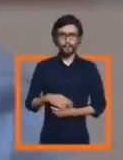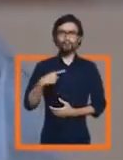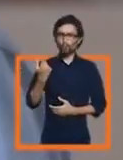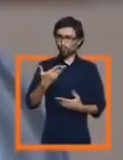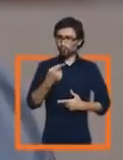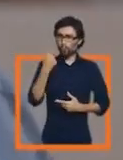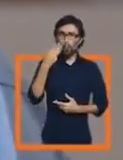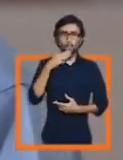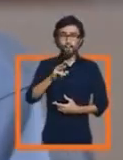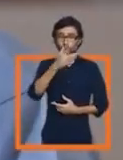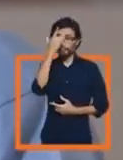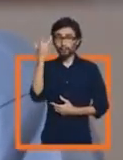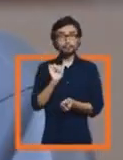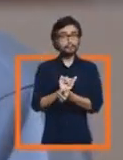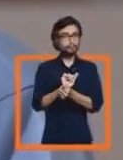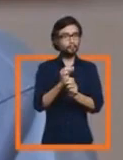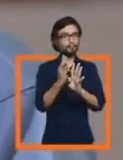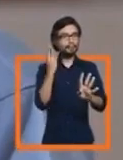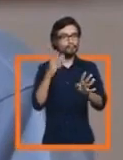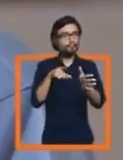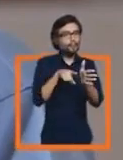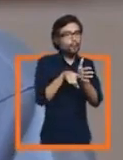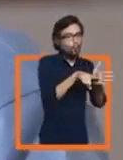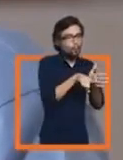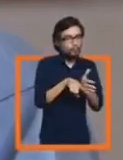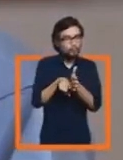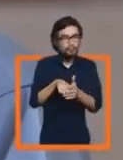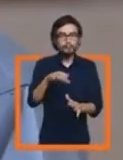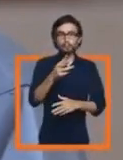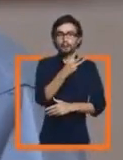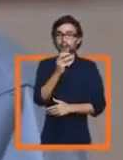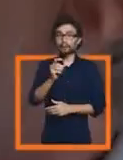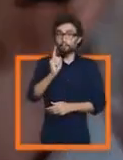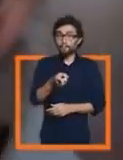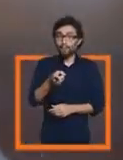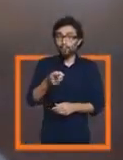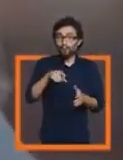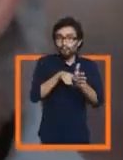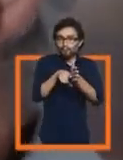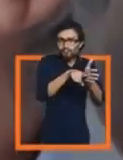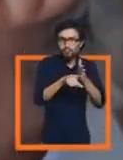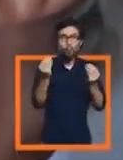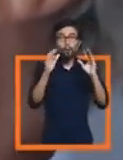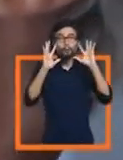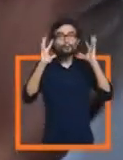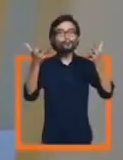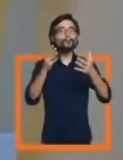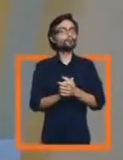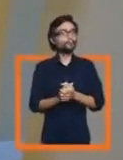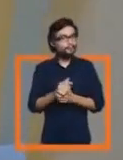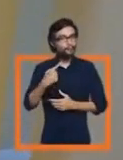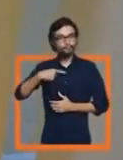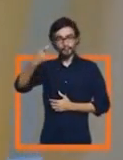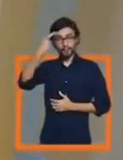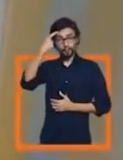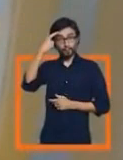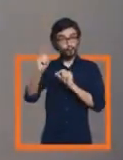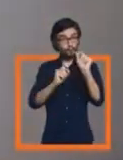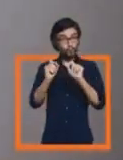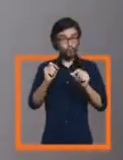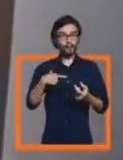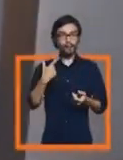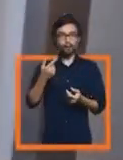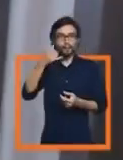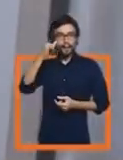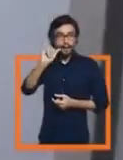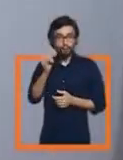Temos hoje 1 milhão de pessoas na fila esperando uma consulta. Temos 300 mil exames. Tem solução? Eu penso que tem. Tem que evitar que